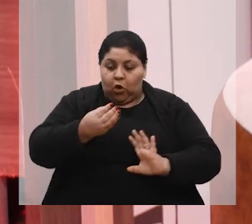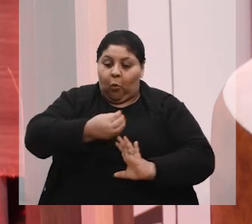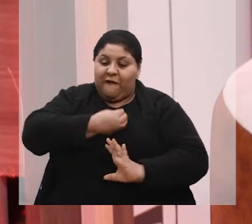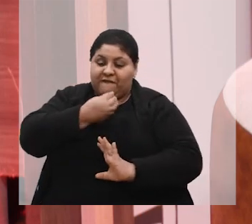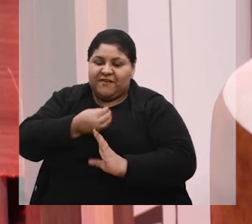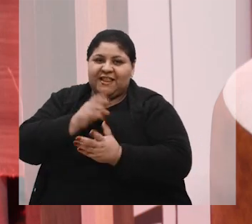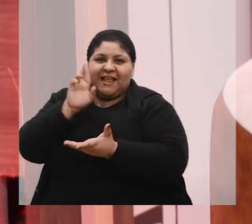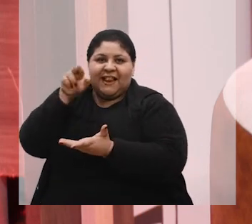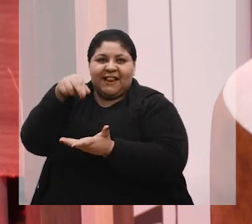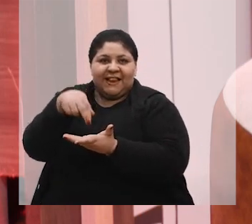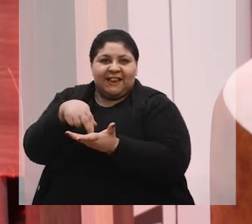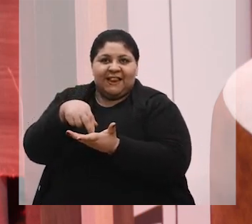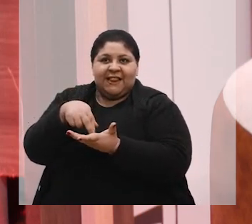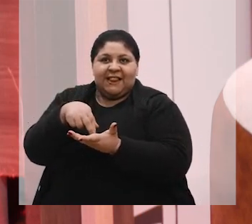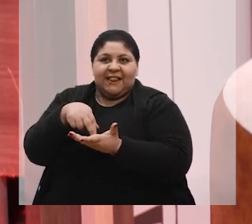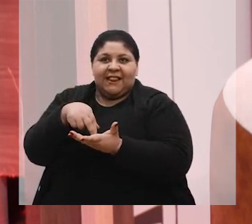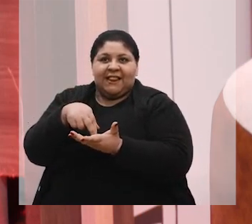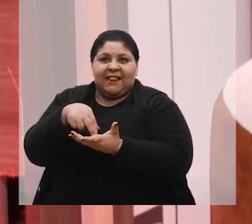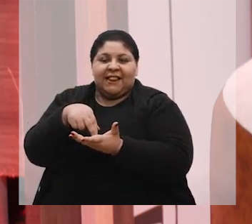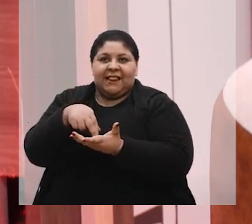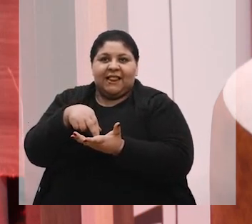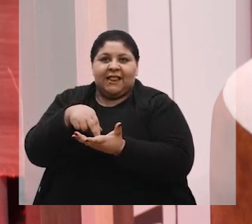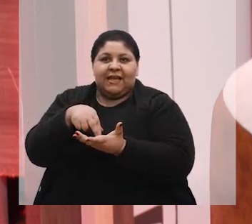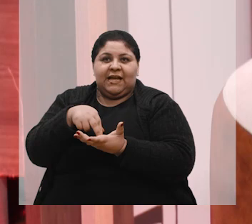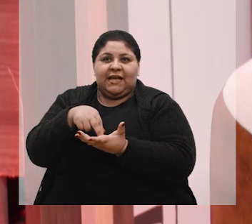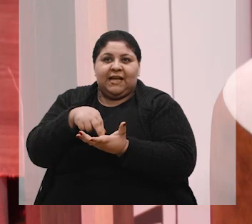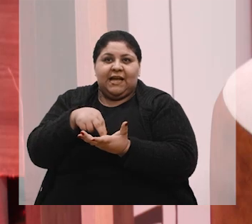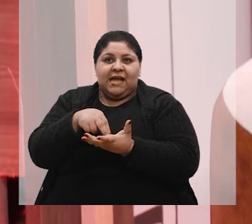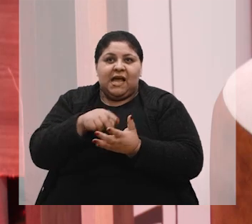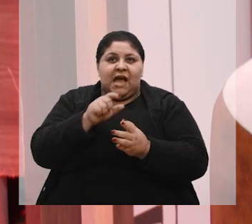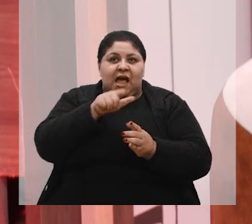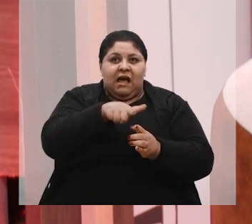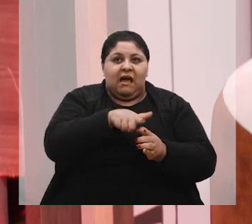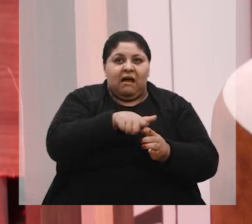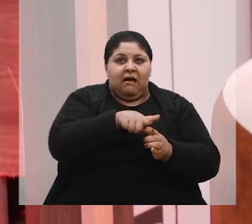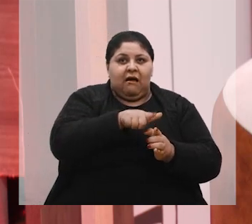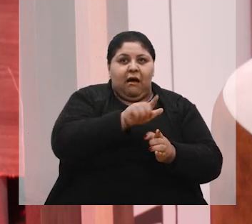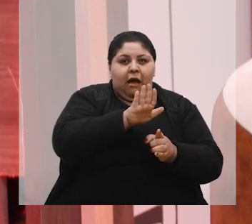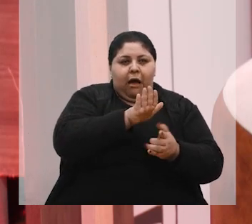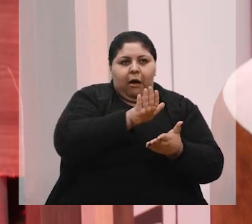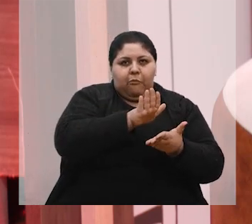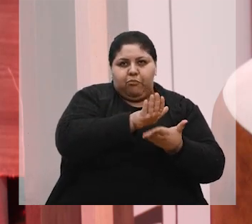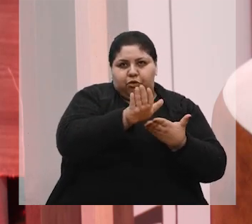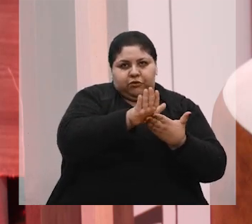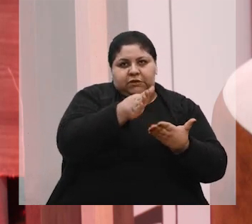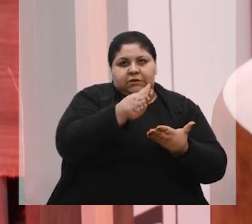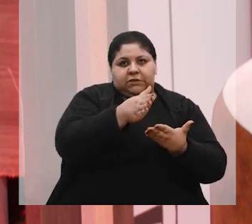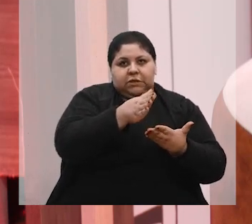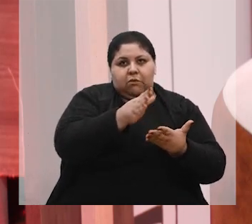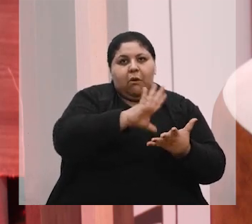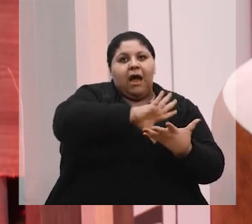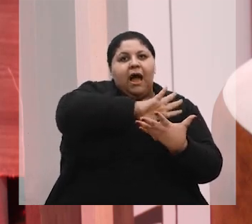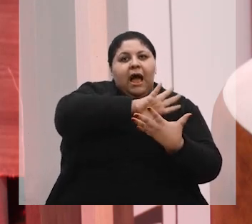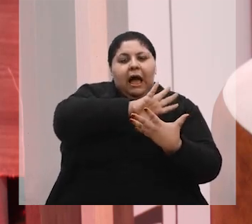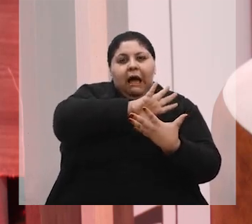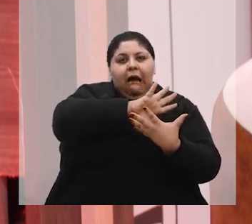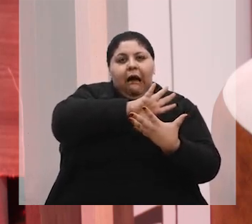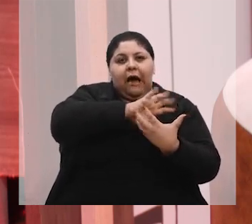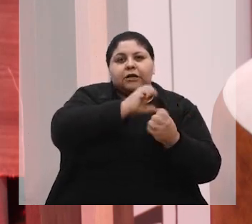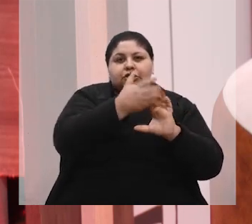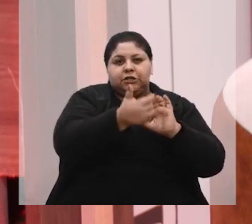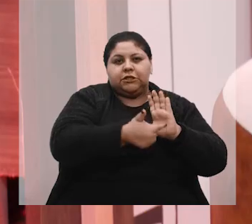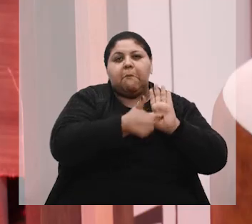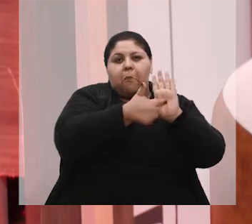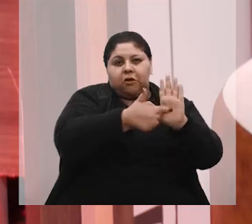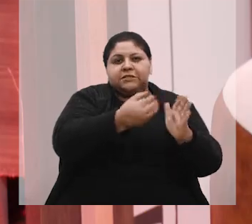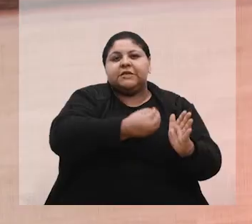com a vida real. Não que a produção artística não seja reflexo, né? Da vida, de alguma maneira, ou do que falta